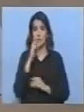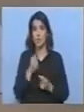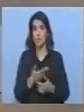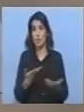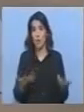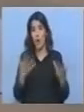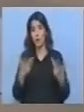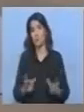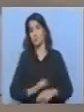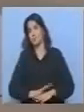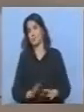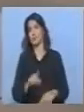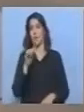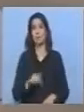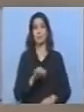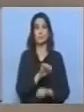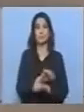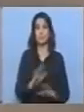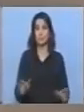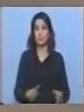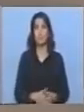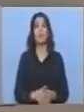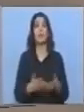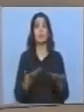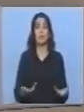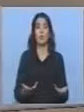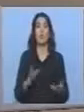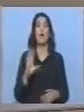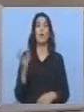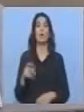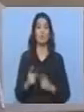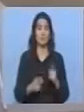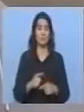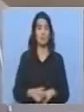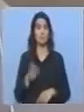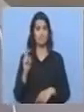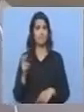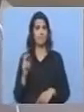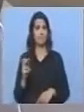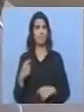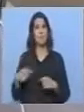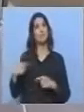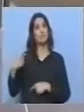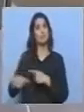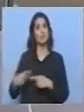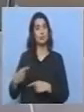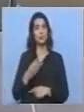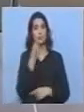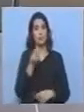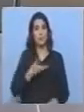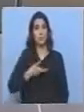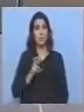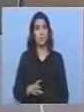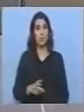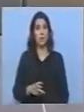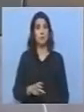no orçamento e, portanto, nada acontece a seguir. E, portanto, o que aconteceu foi que durante muitos anos nós temos gerações de jovens doutorados que